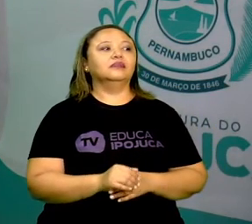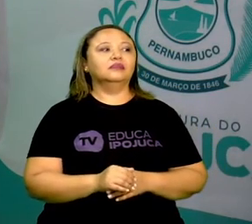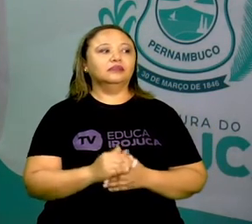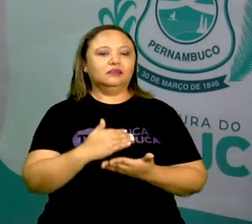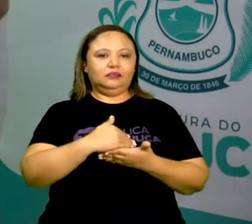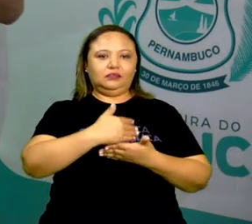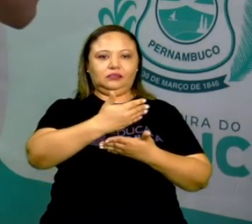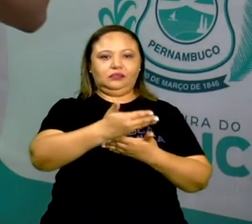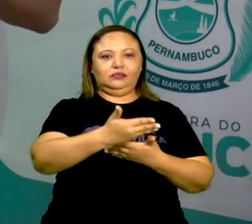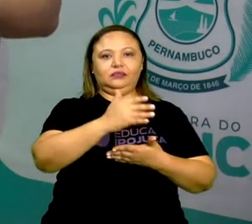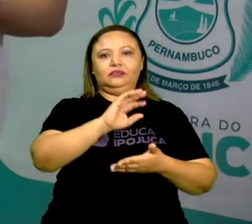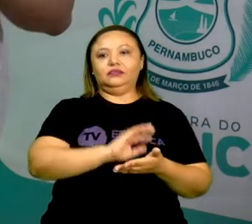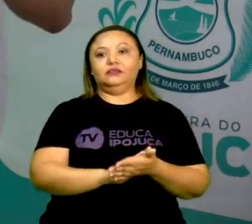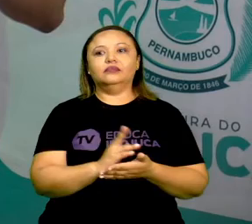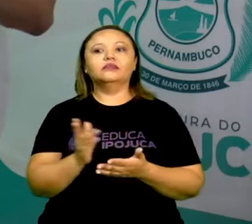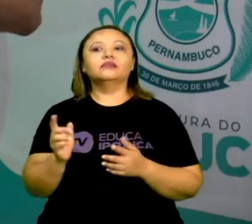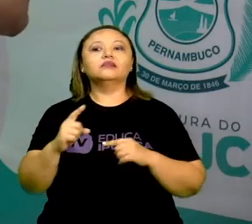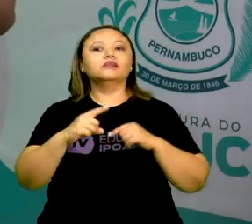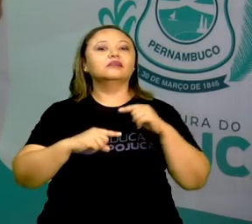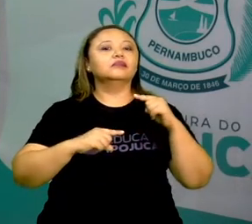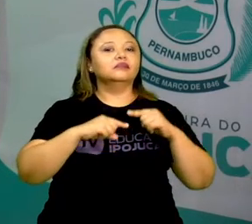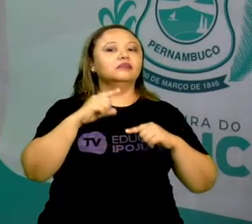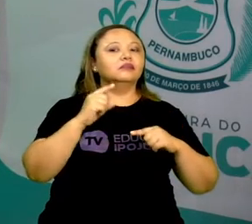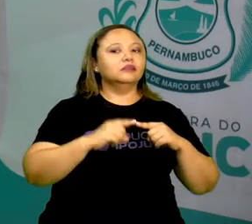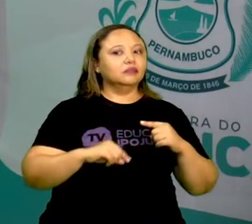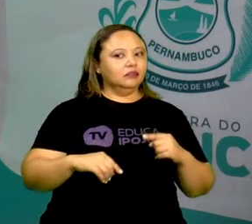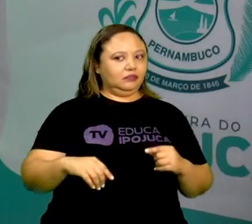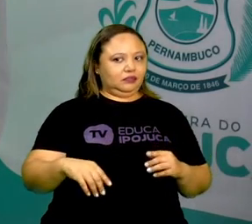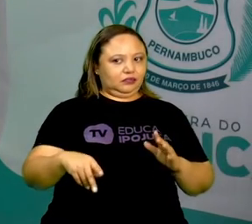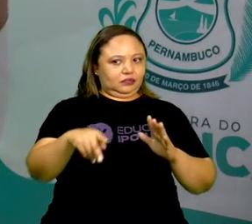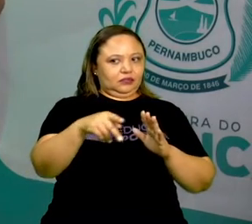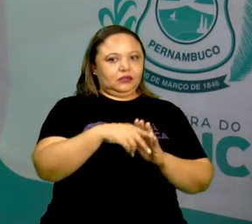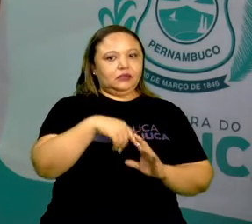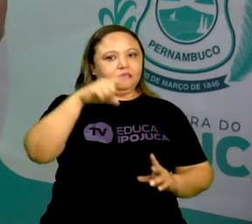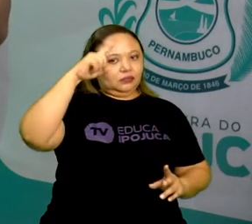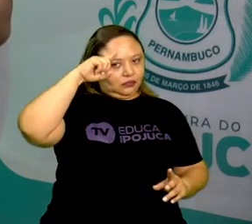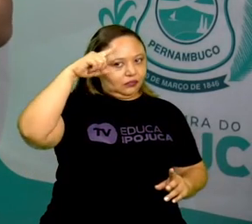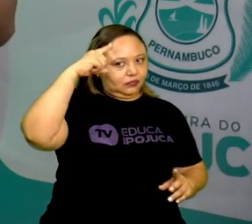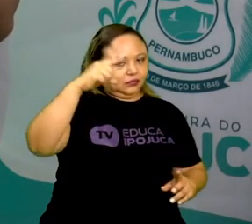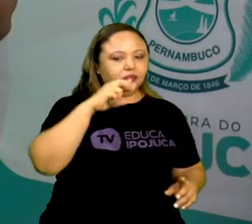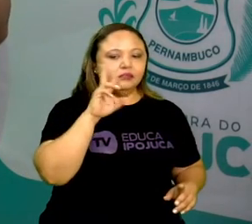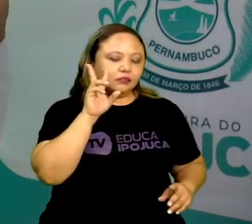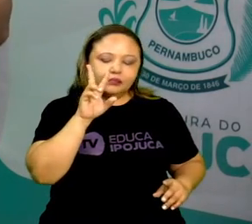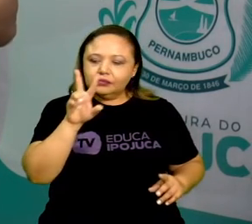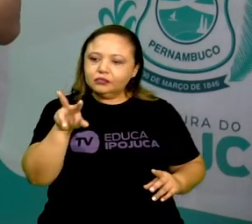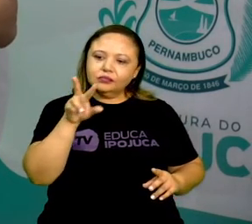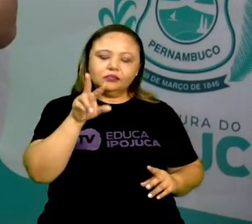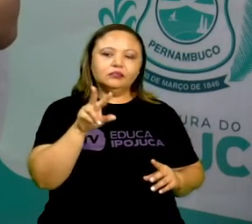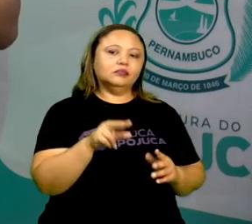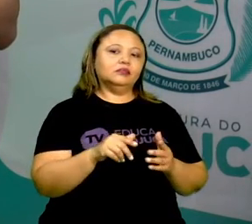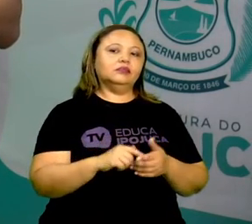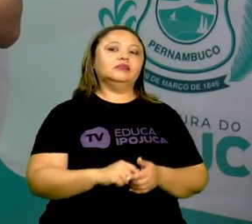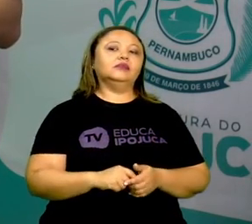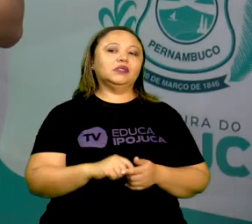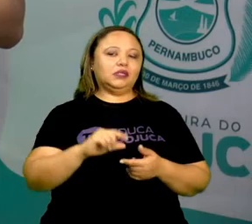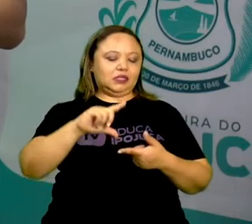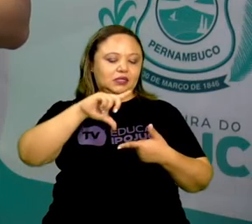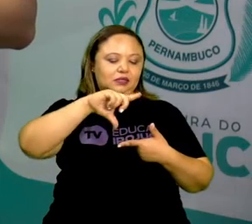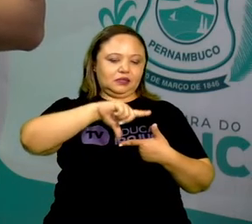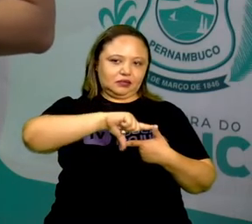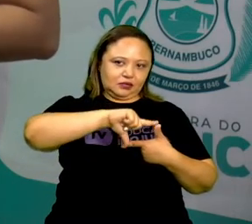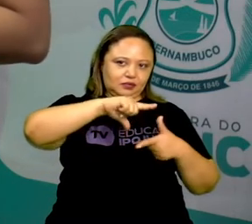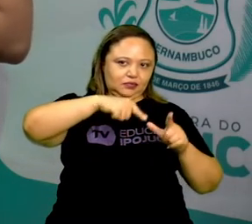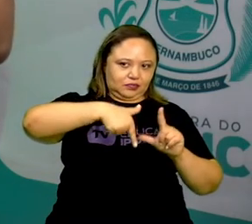dado. Esses objetos fazem parte do nosso dia a dia e têm as formas das figuras geométricas